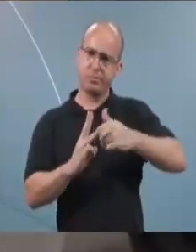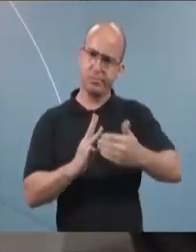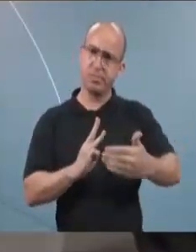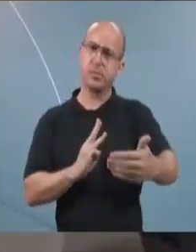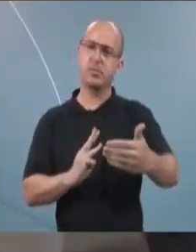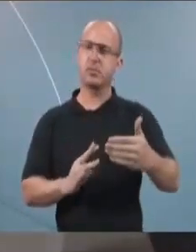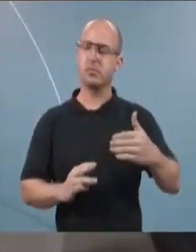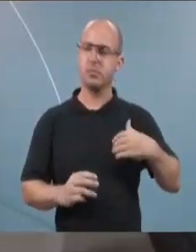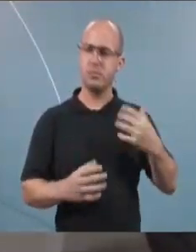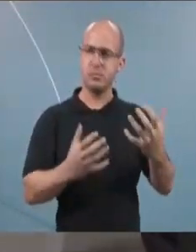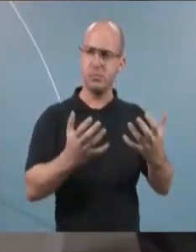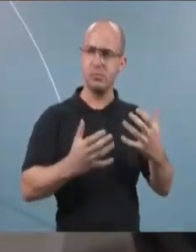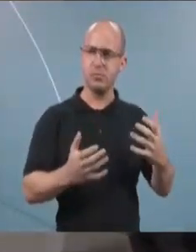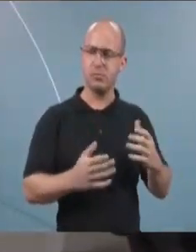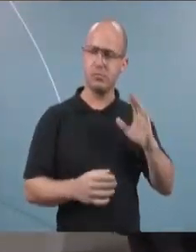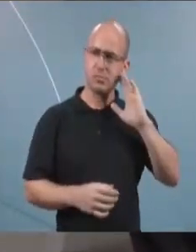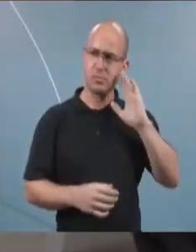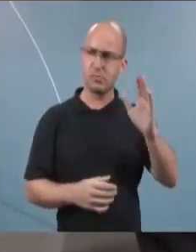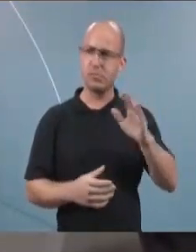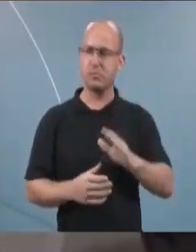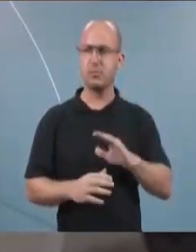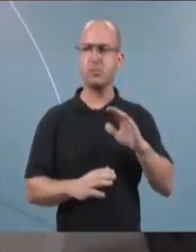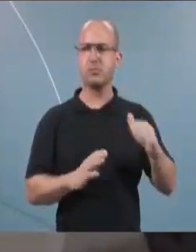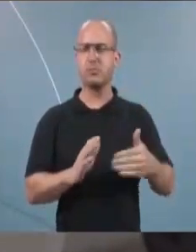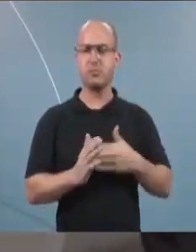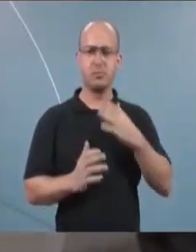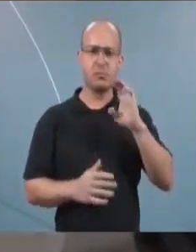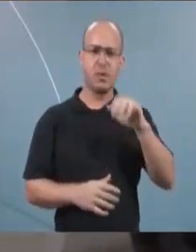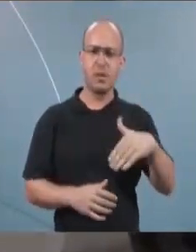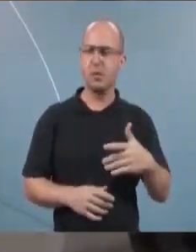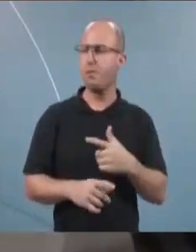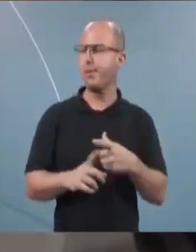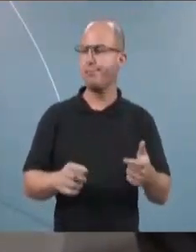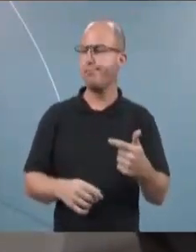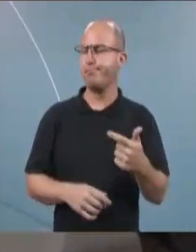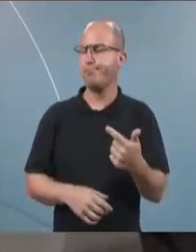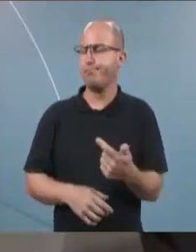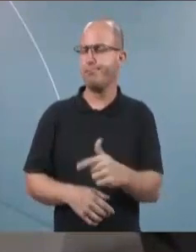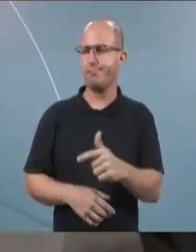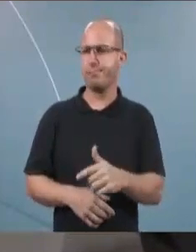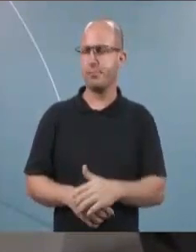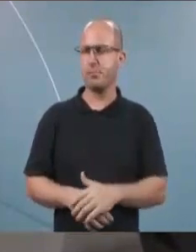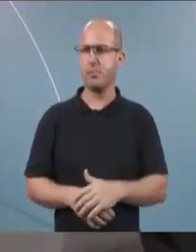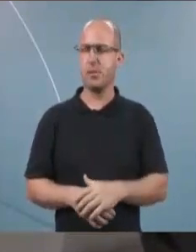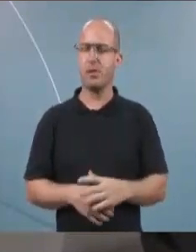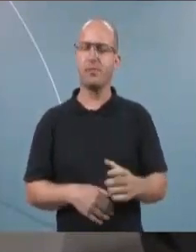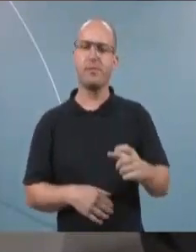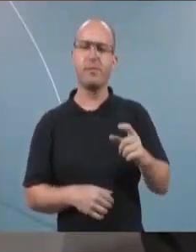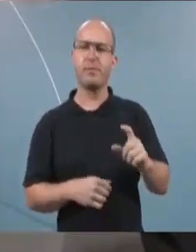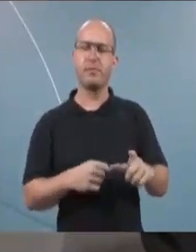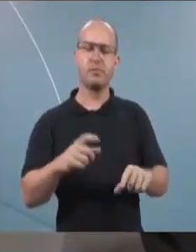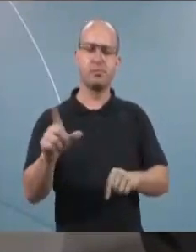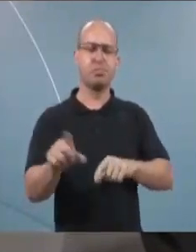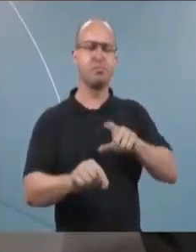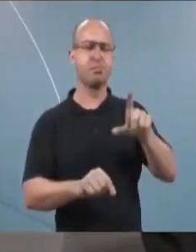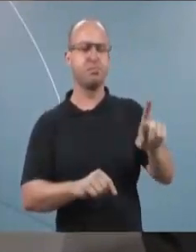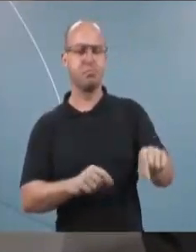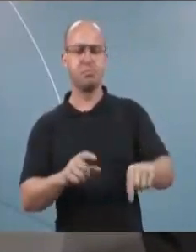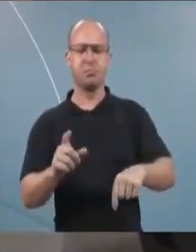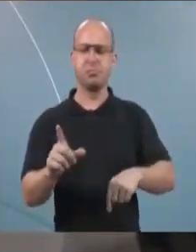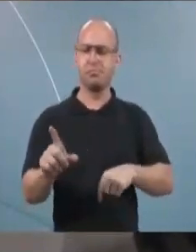quem quisesse estabelecer as suas prioridades tudo bem mas aí não foi feito aí foi feito casualmente foi escolhido assim